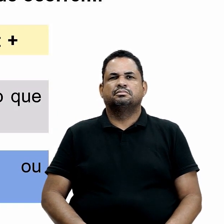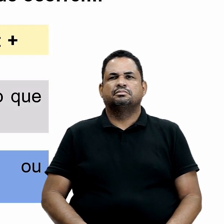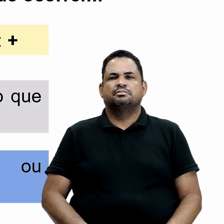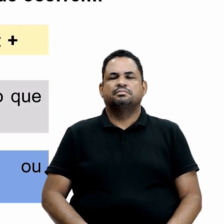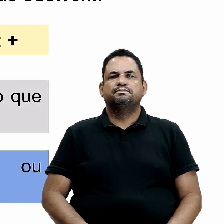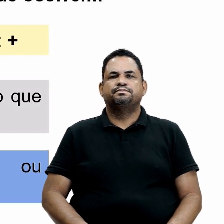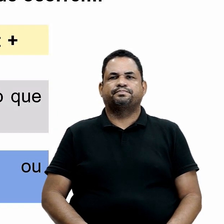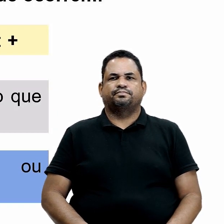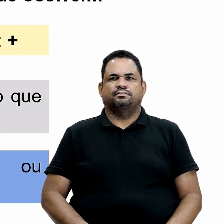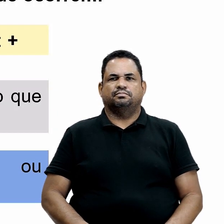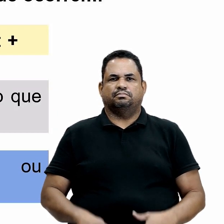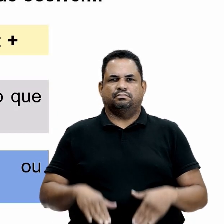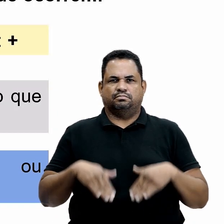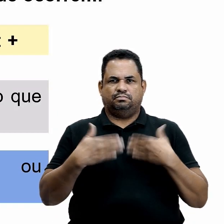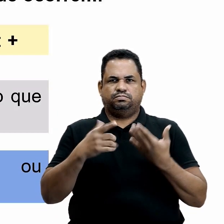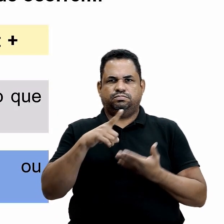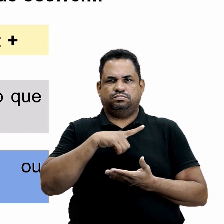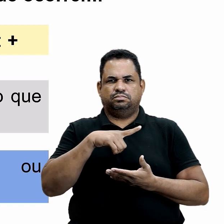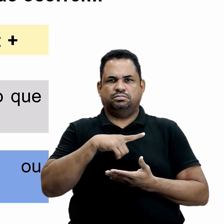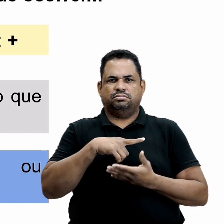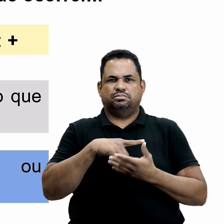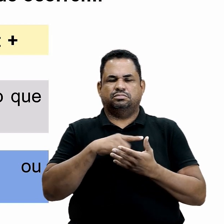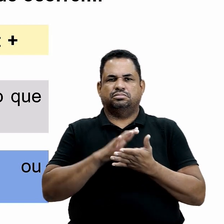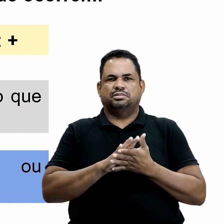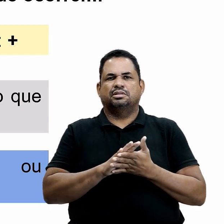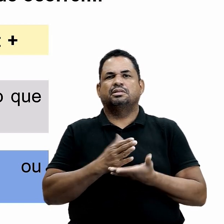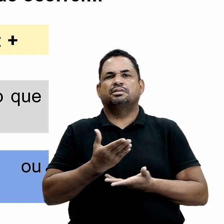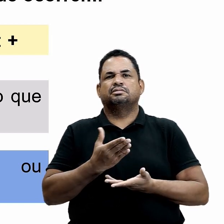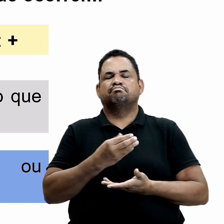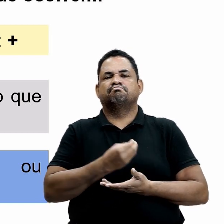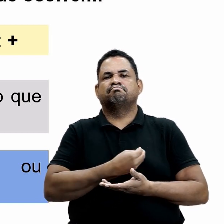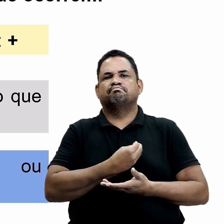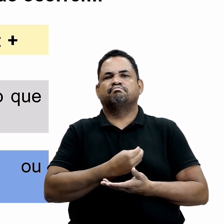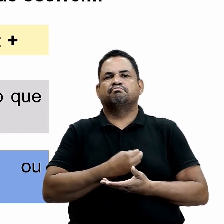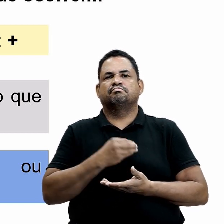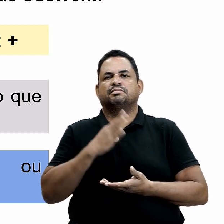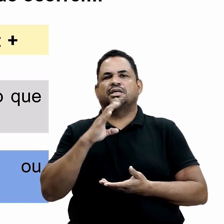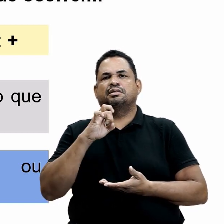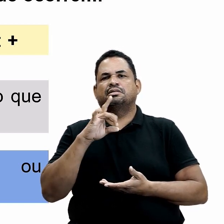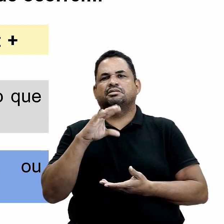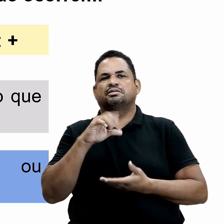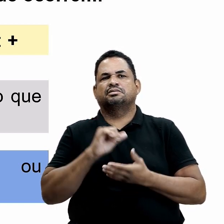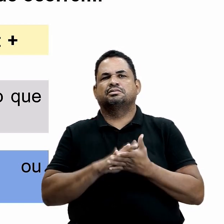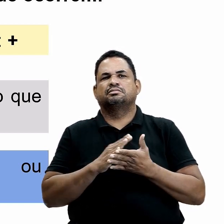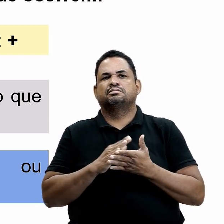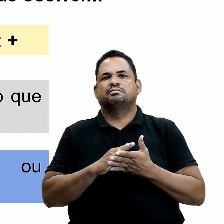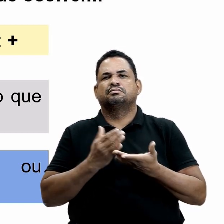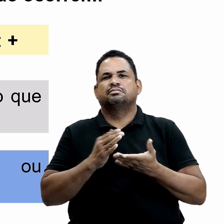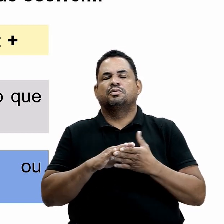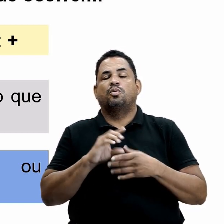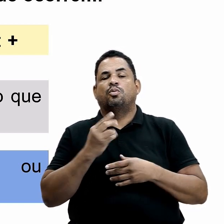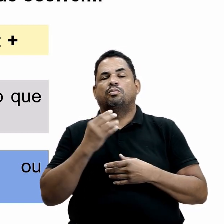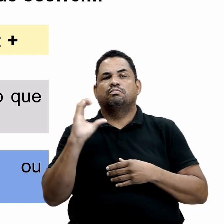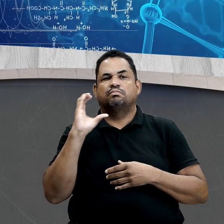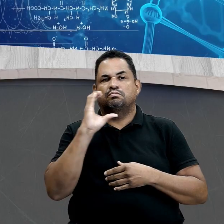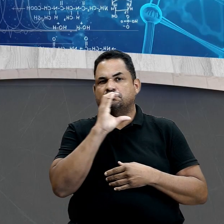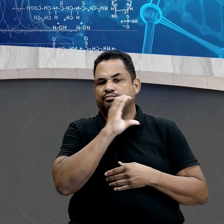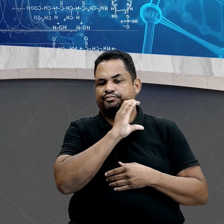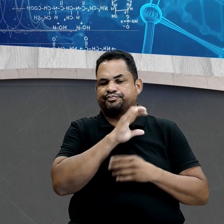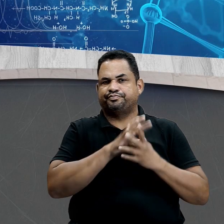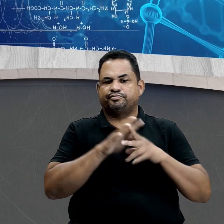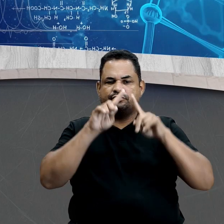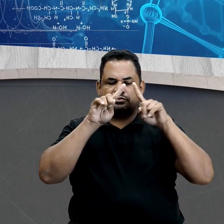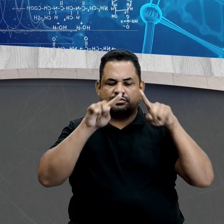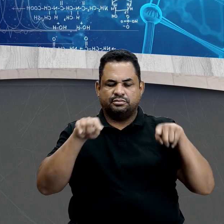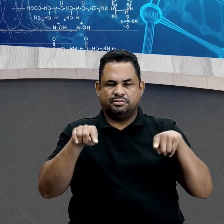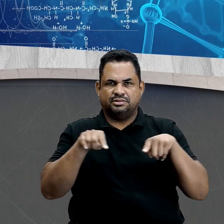Quando há presença de catalisadores ou aquecimento, colocamos um delta, que significa que para o